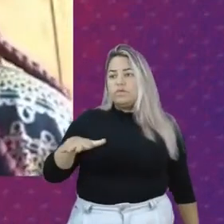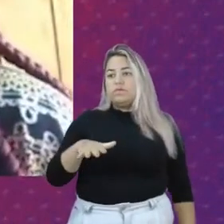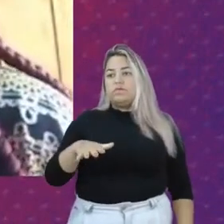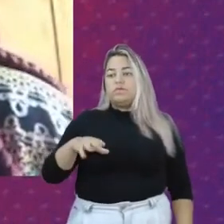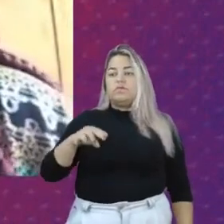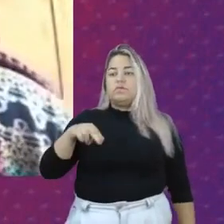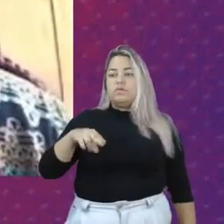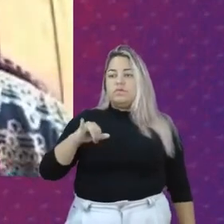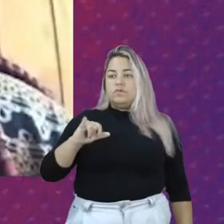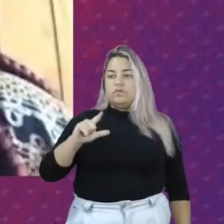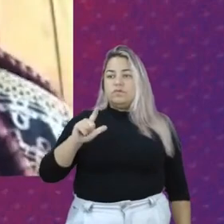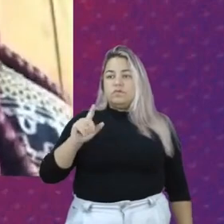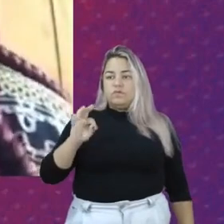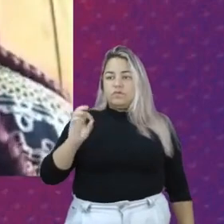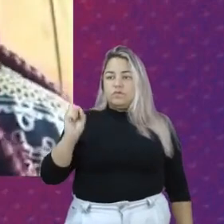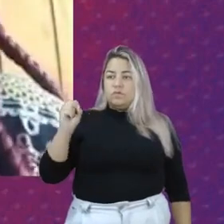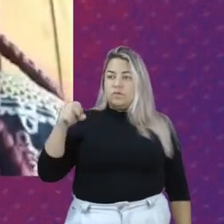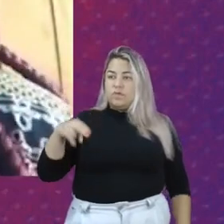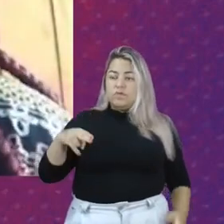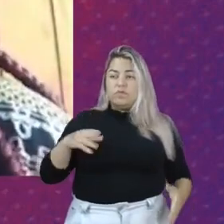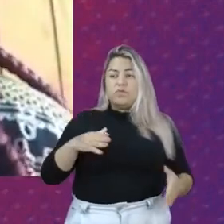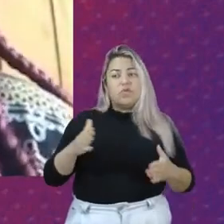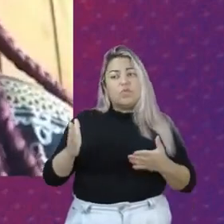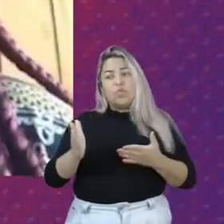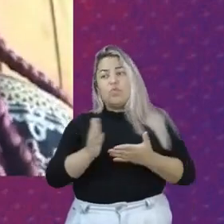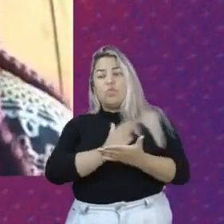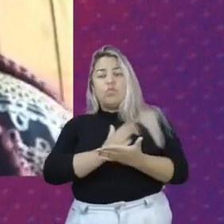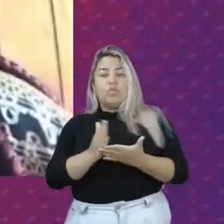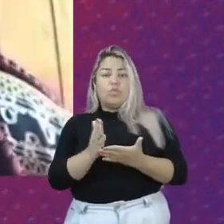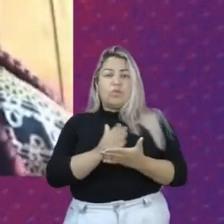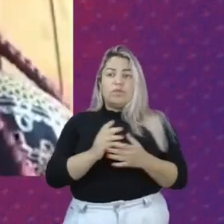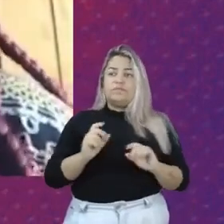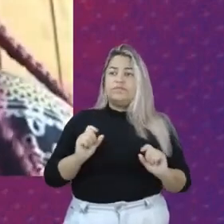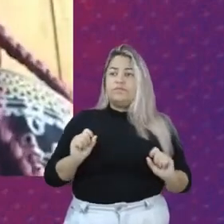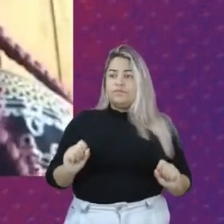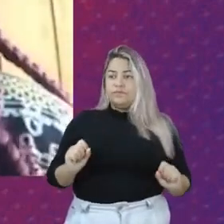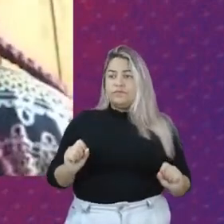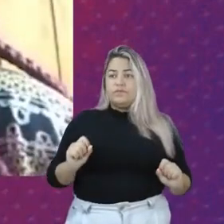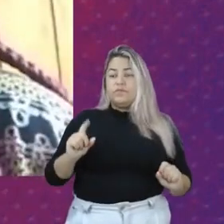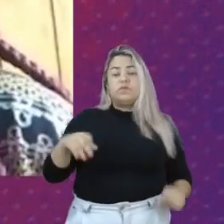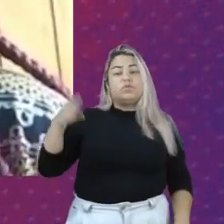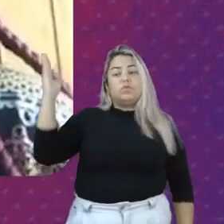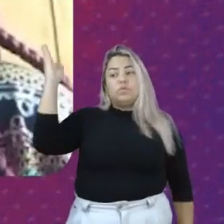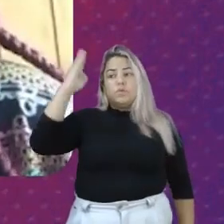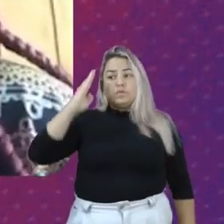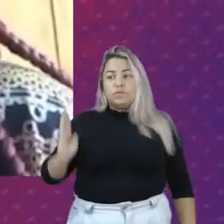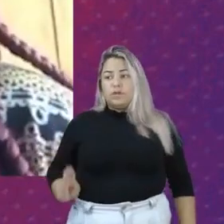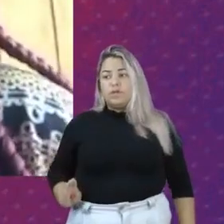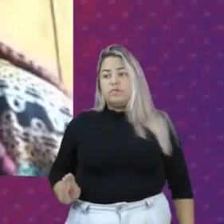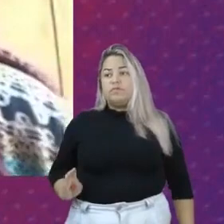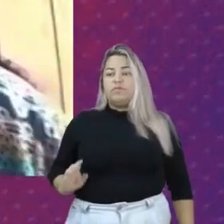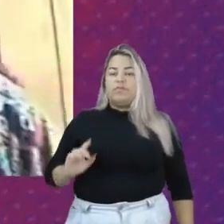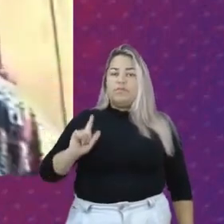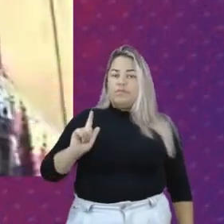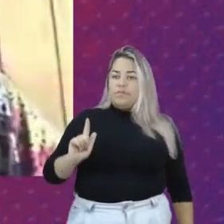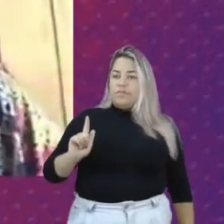Santos ele diz que as camadas médias, de alguma forma, elas aqui no Brasil, né, e